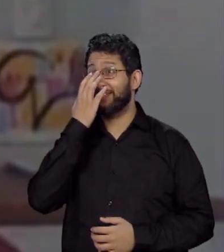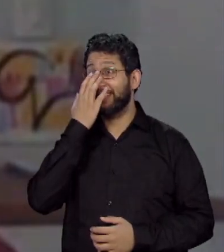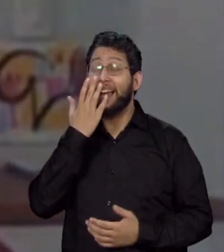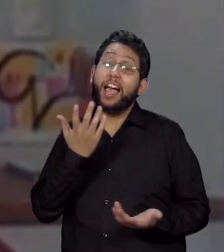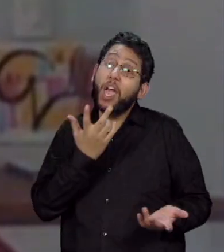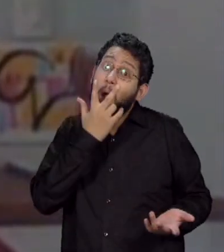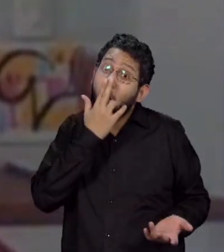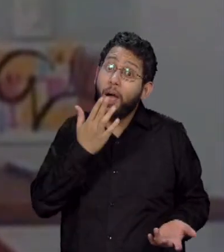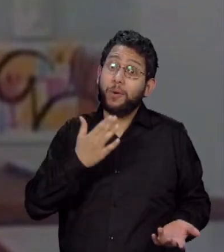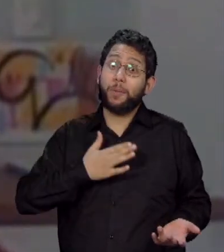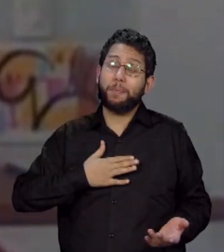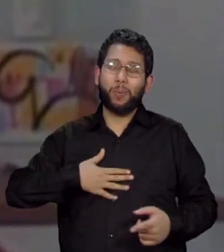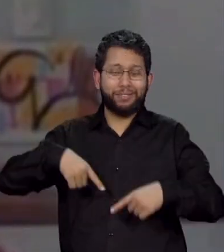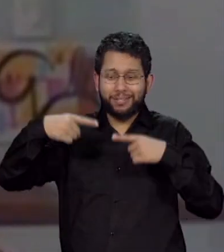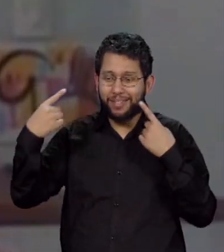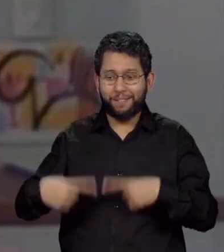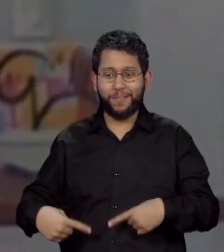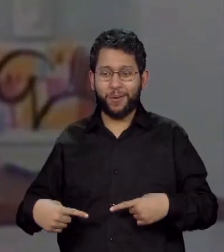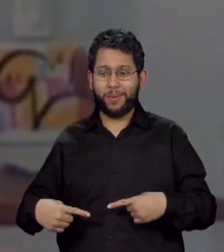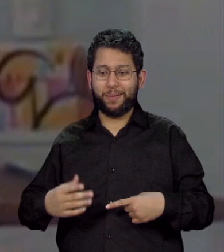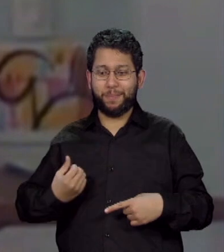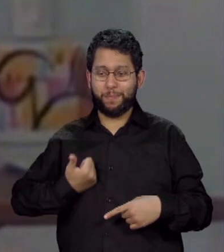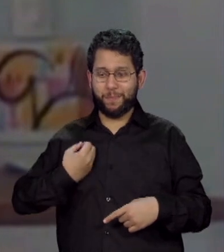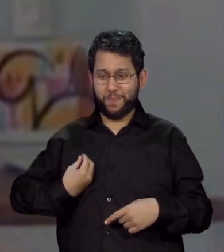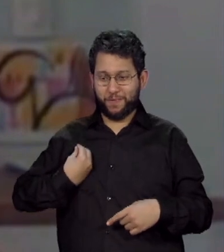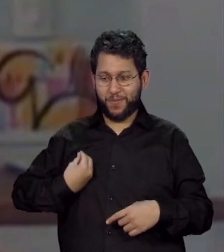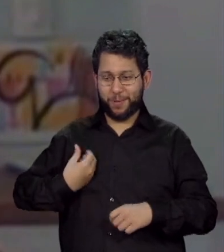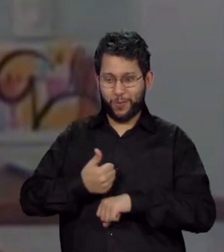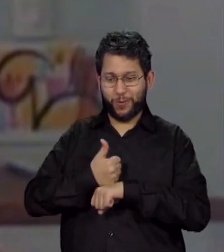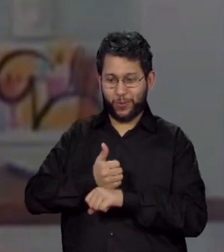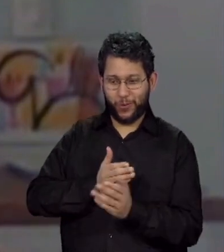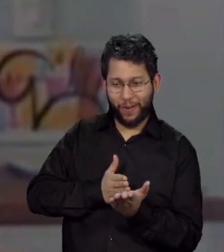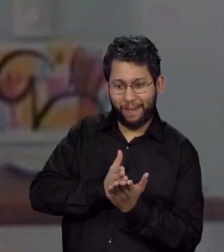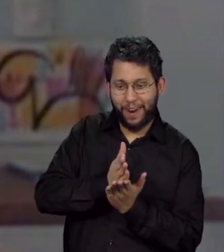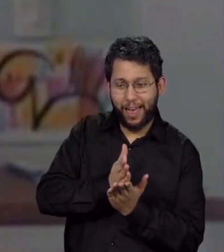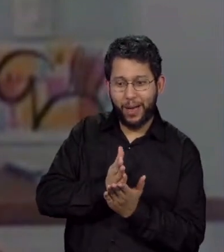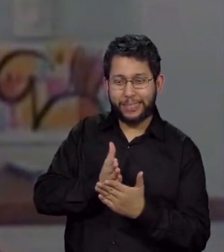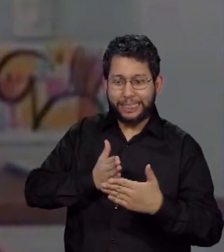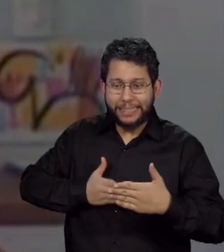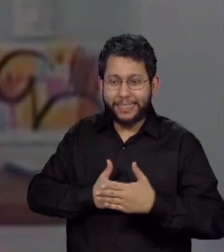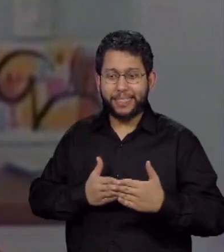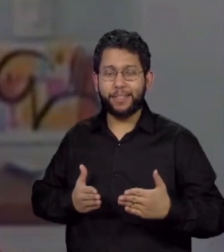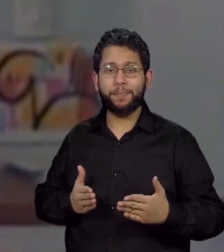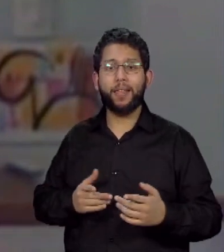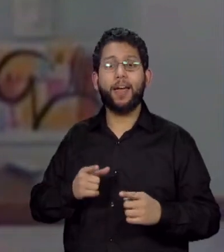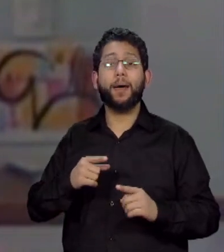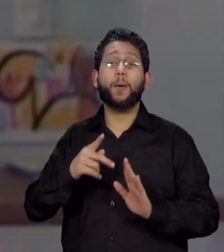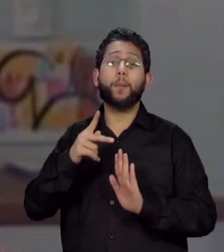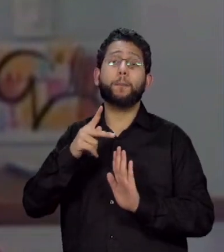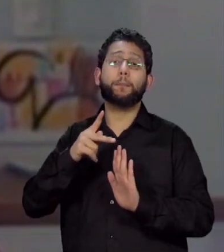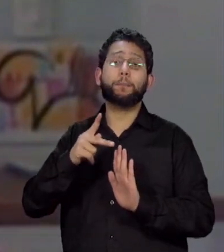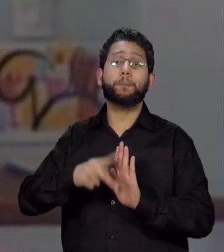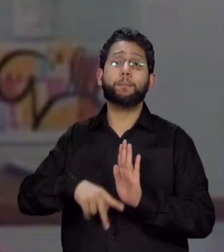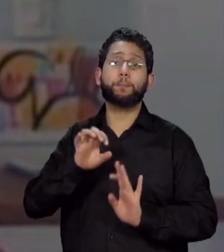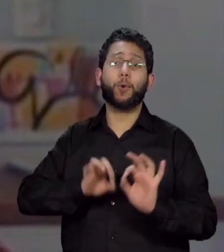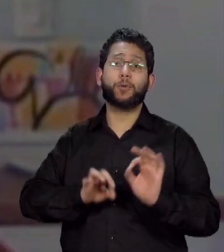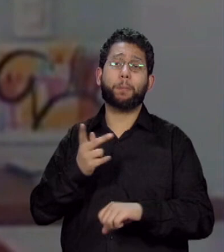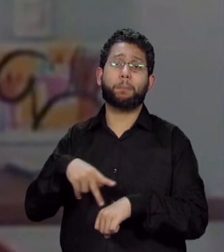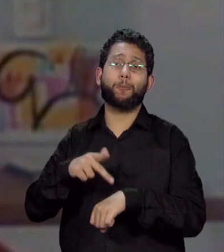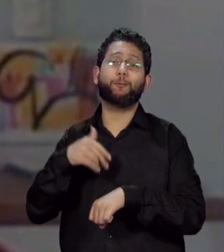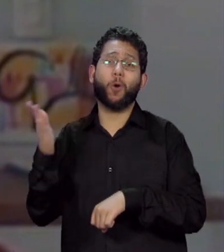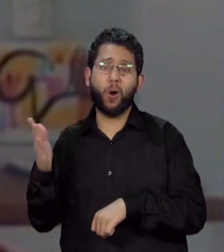Eu acho que os meus maiores desafios na carreira sempre foram quando eu tive que lidar com projetos internacionais,